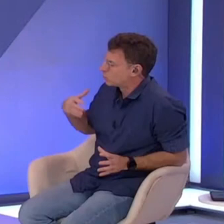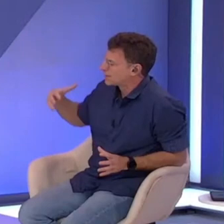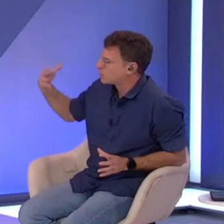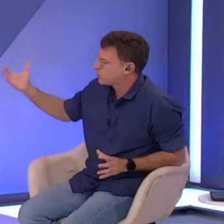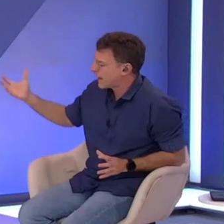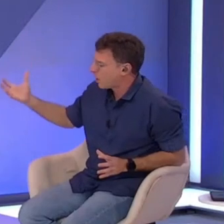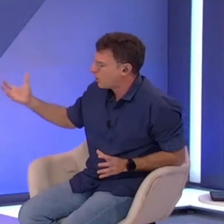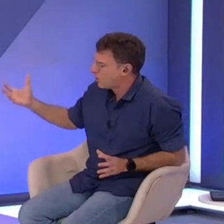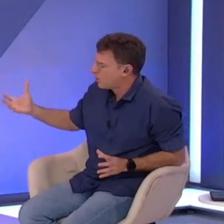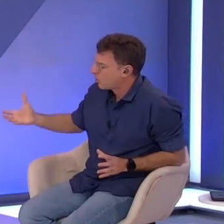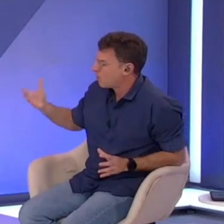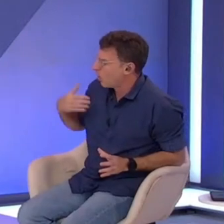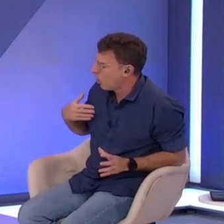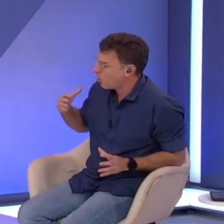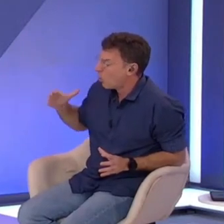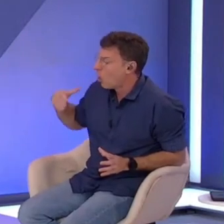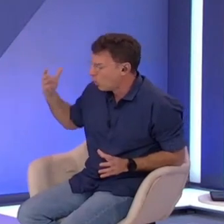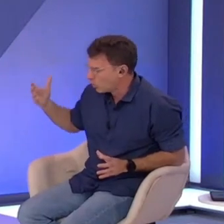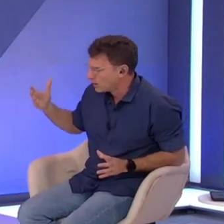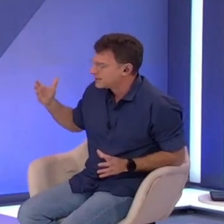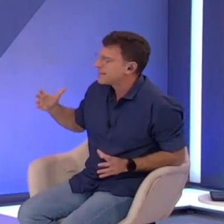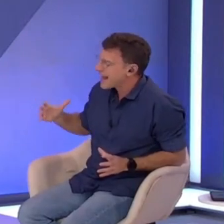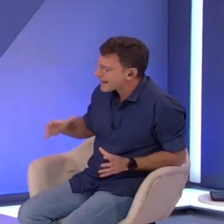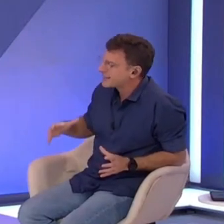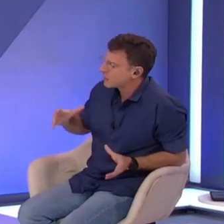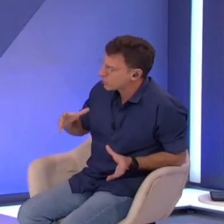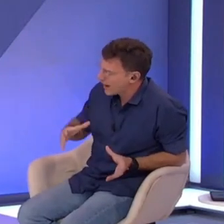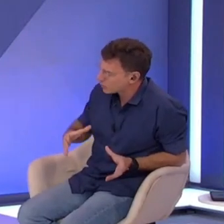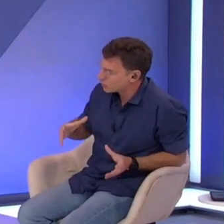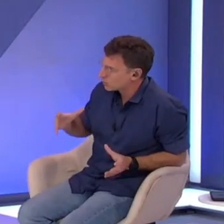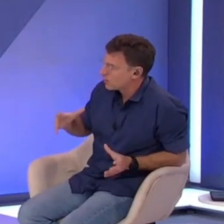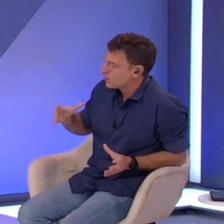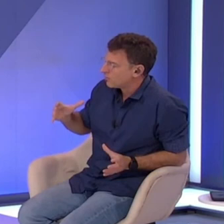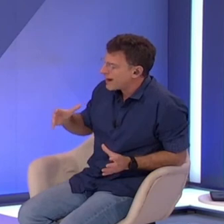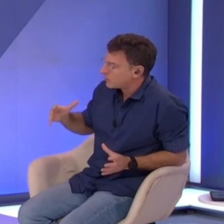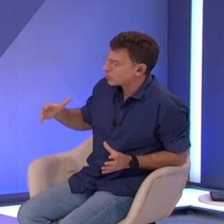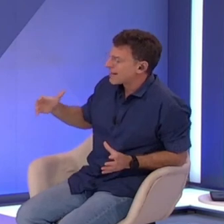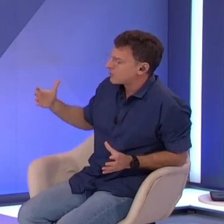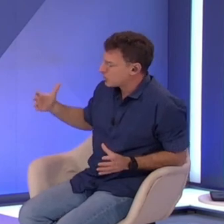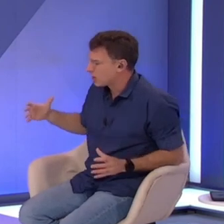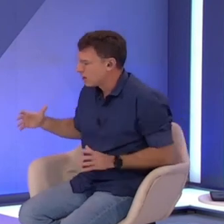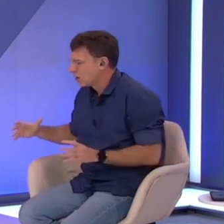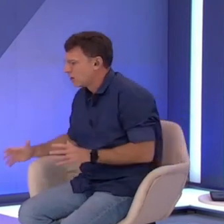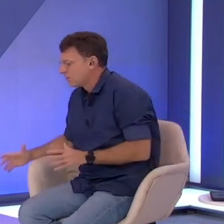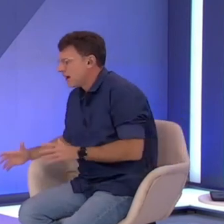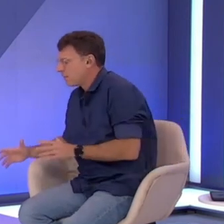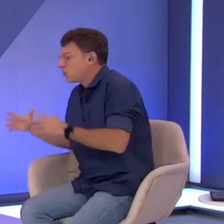um resultado final bom? Ou será que ter os fatos vai nos